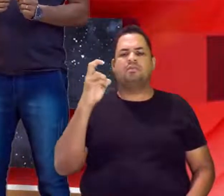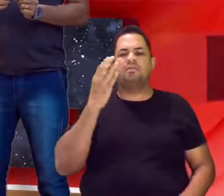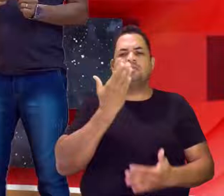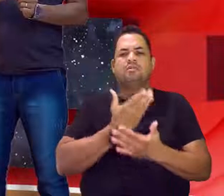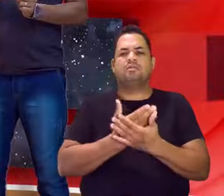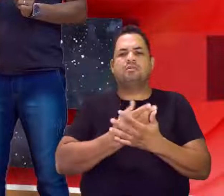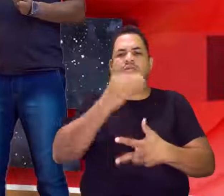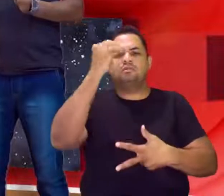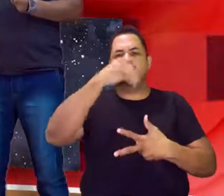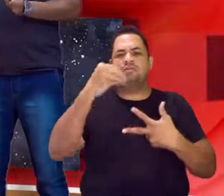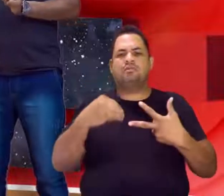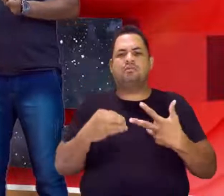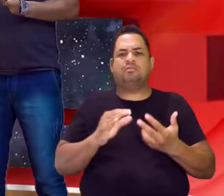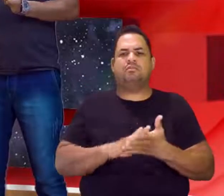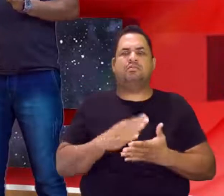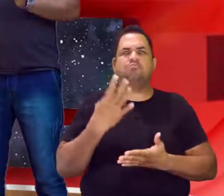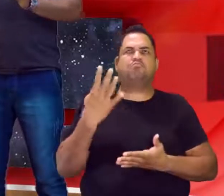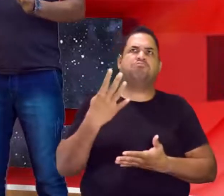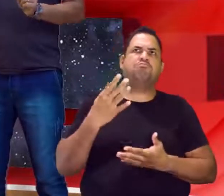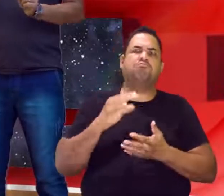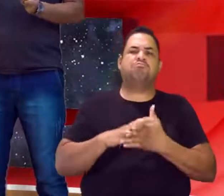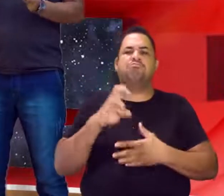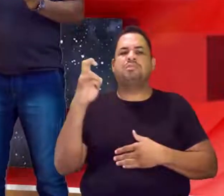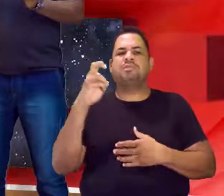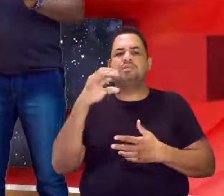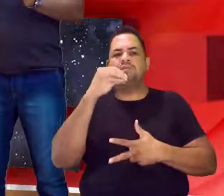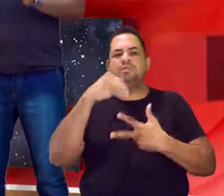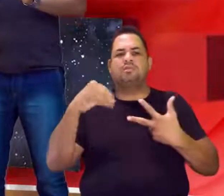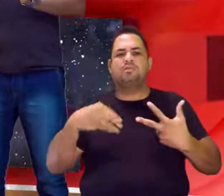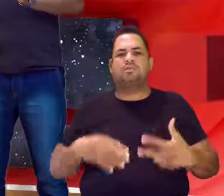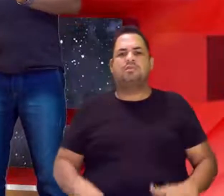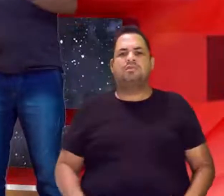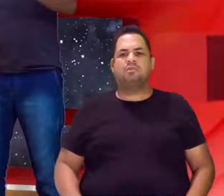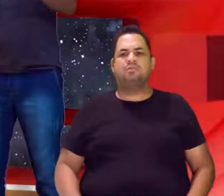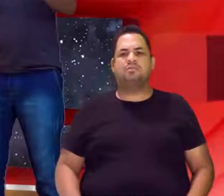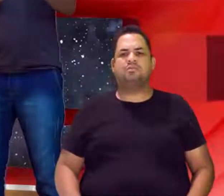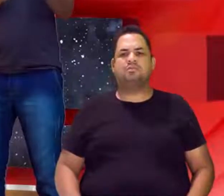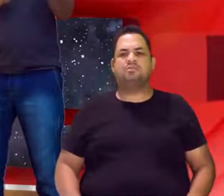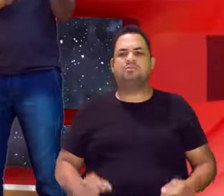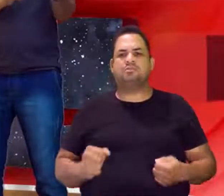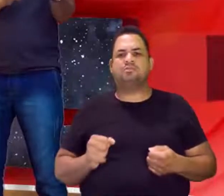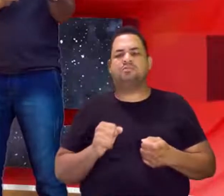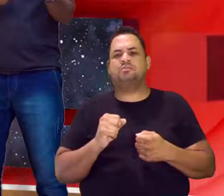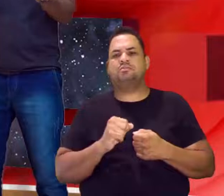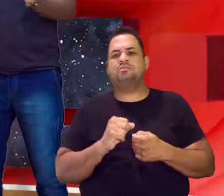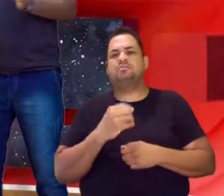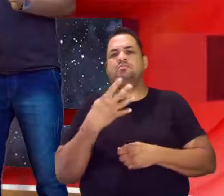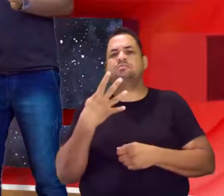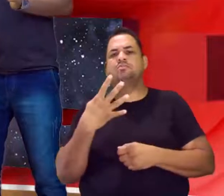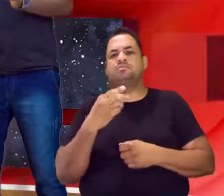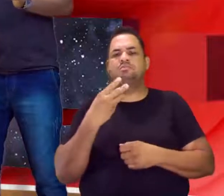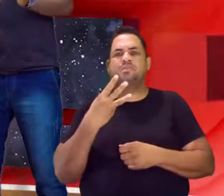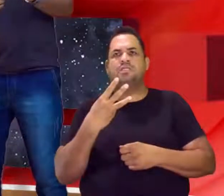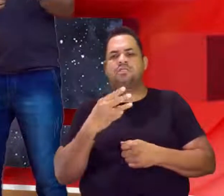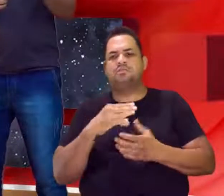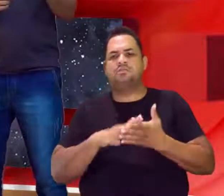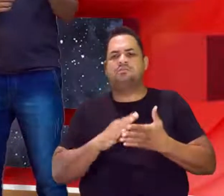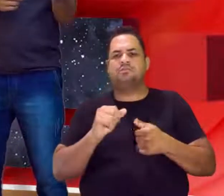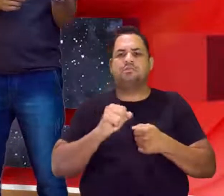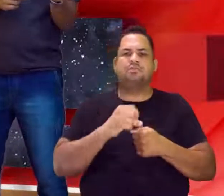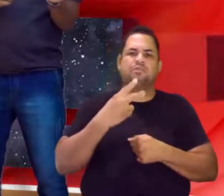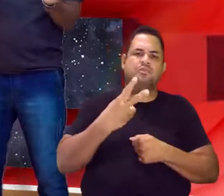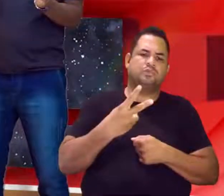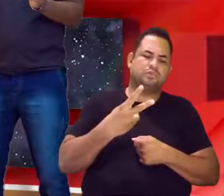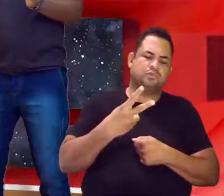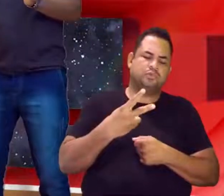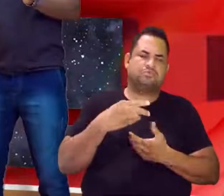Enem, quarta ou quinta aula do Enem com o primeiro ano. Resolvemos às vezes 3, passamos 2, resolvemos